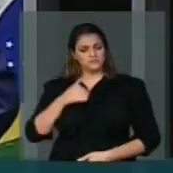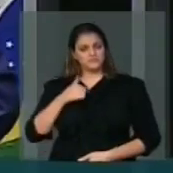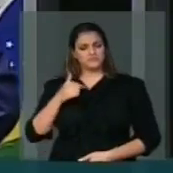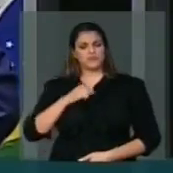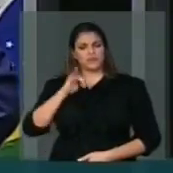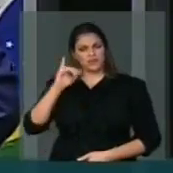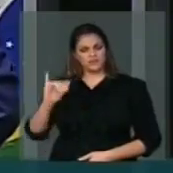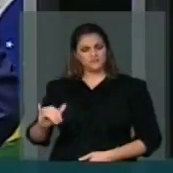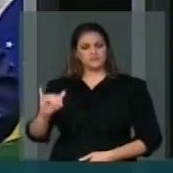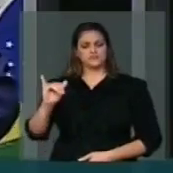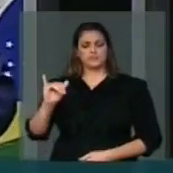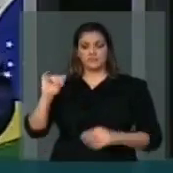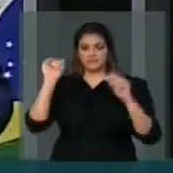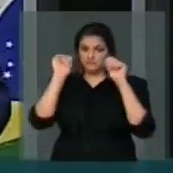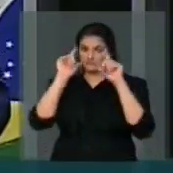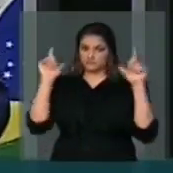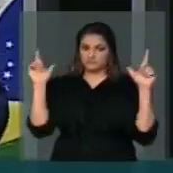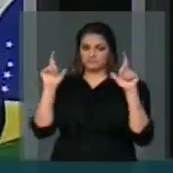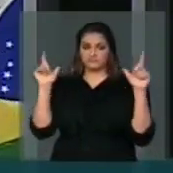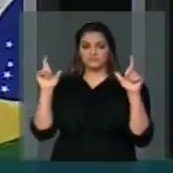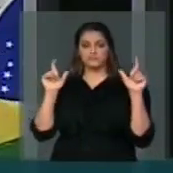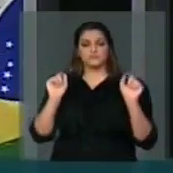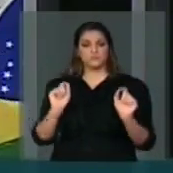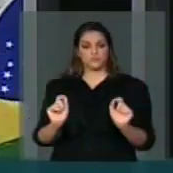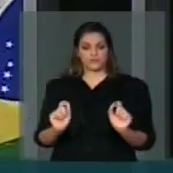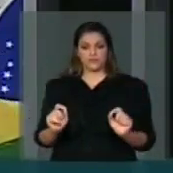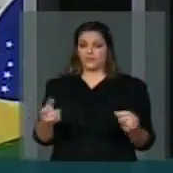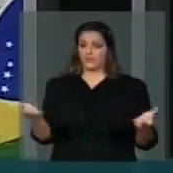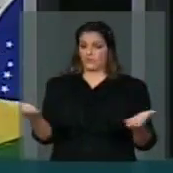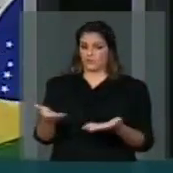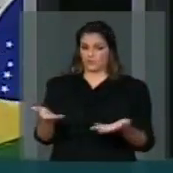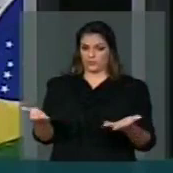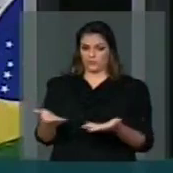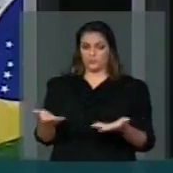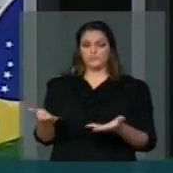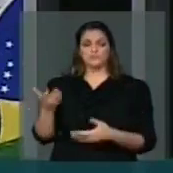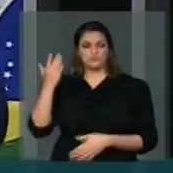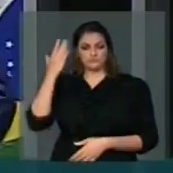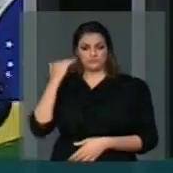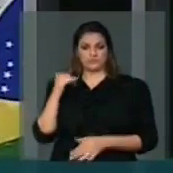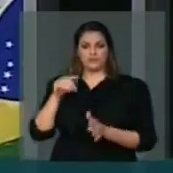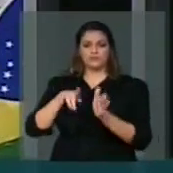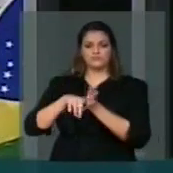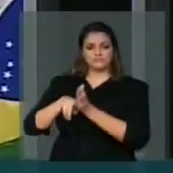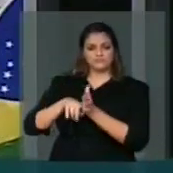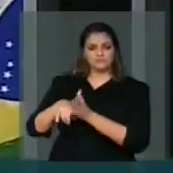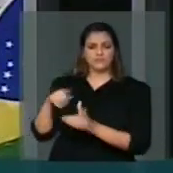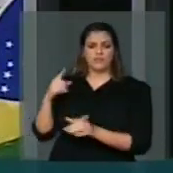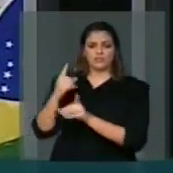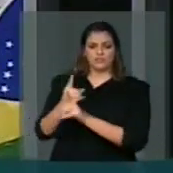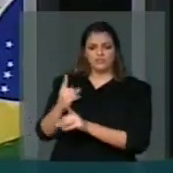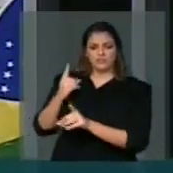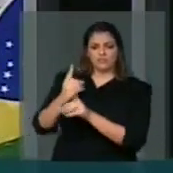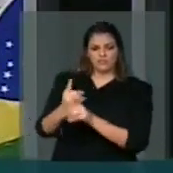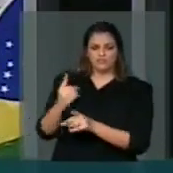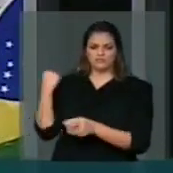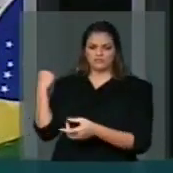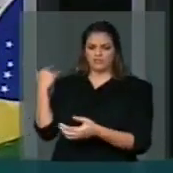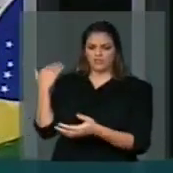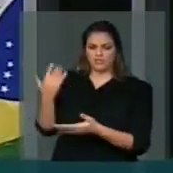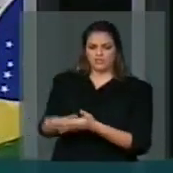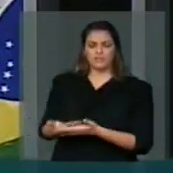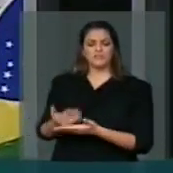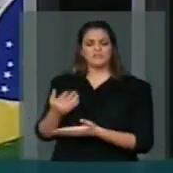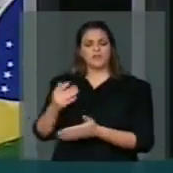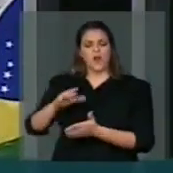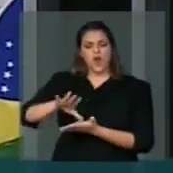fato. Tudo que está se apurando aí até agora são atos de corrupção até o ano